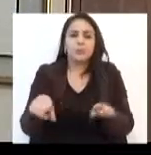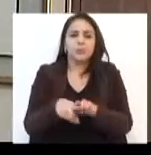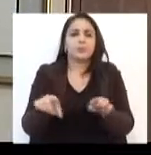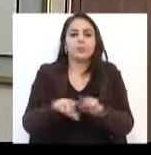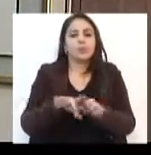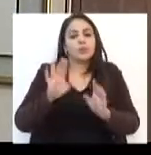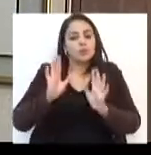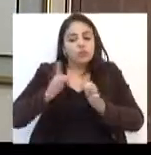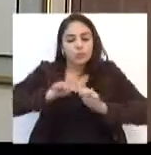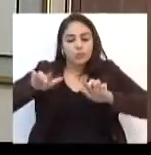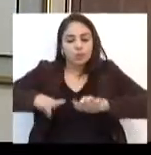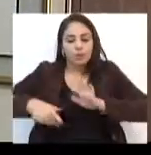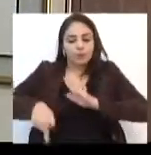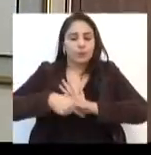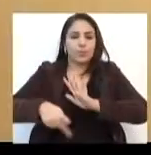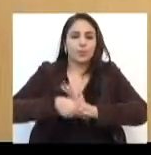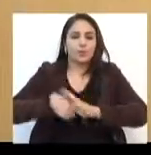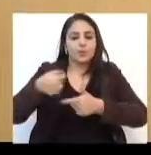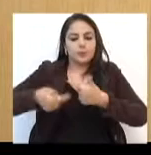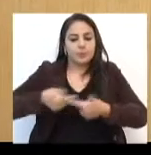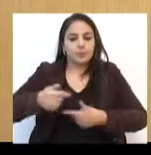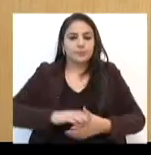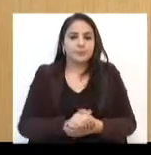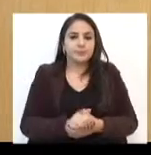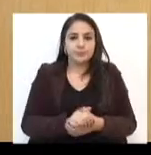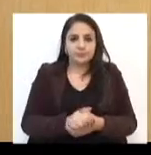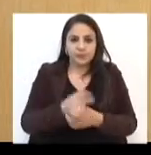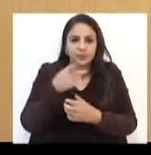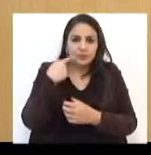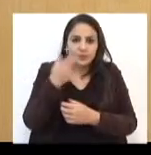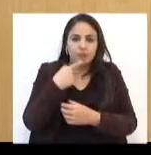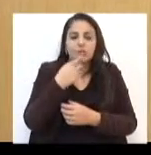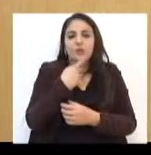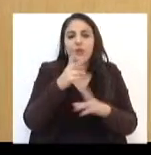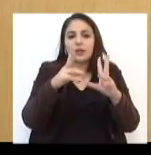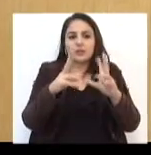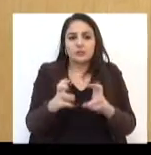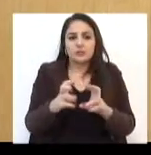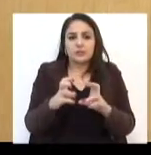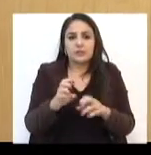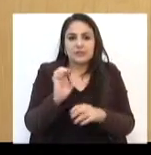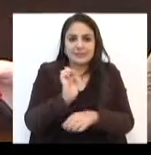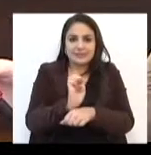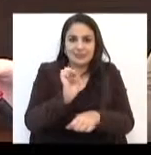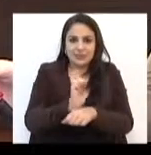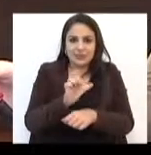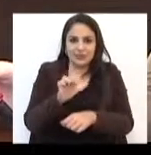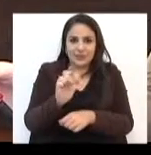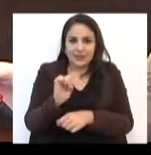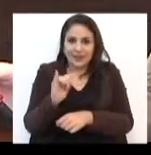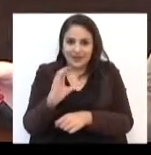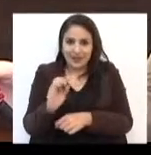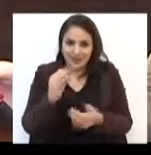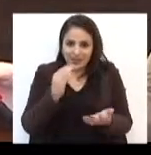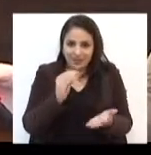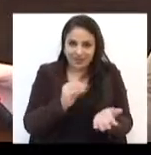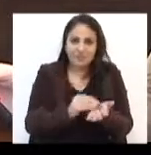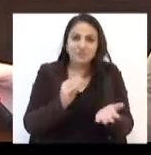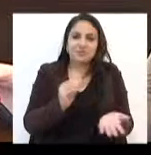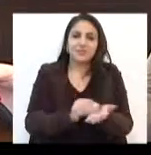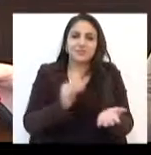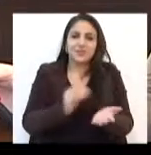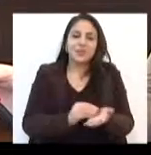já deixar fechados os seus carros, trabalhar. Parlamentares falam sobre Estado laico. A falta de uma